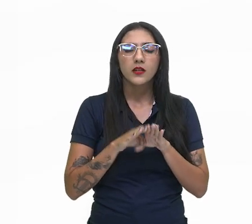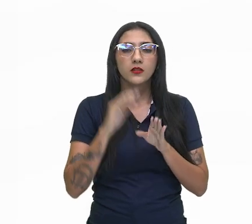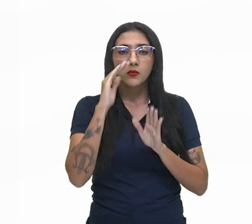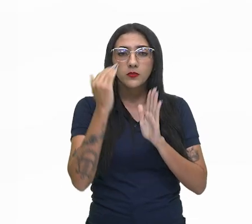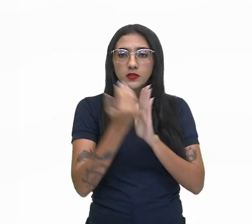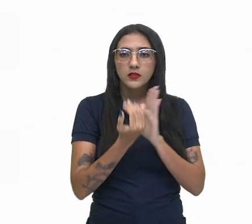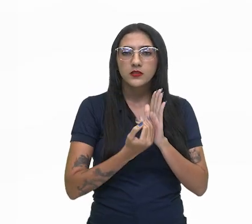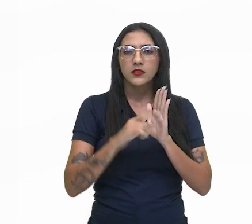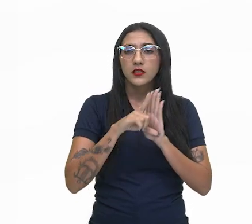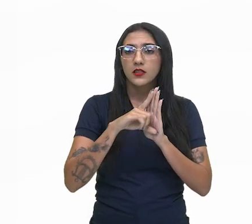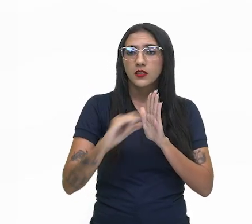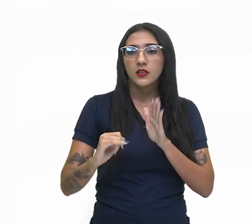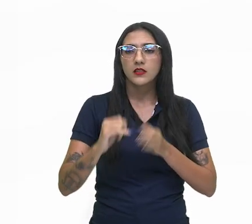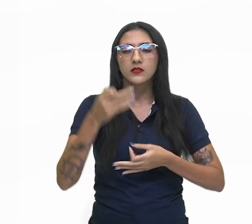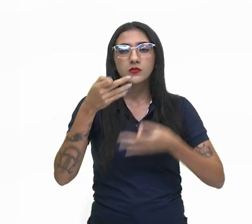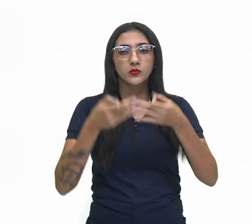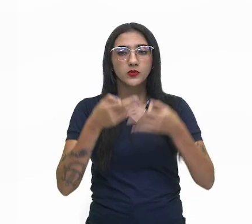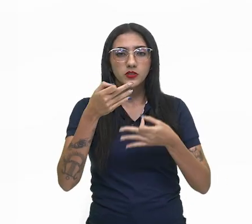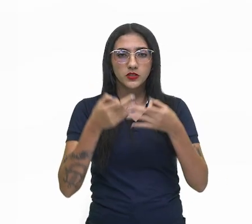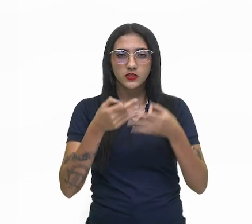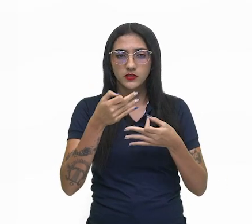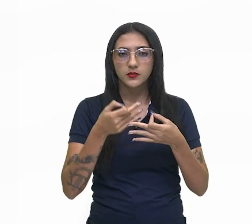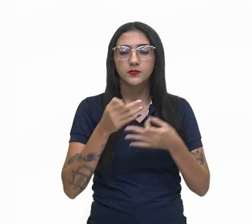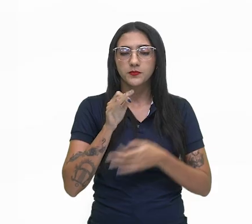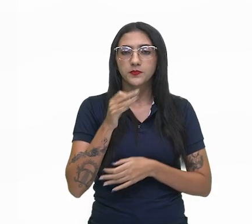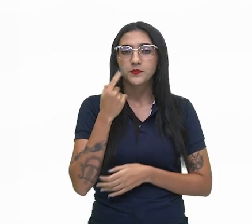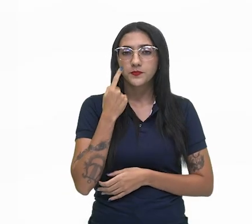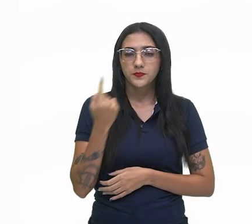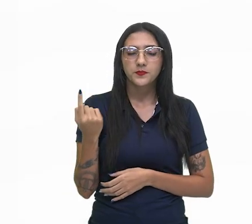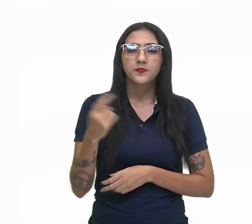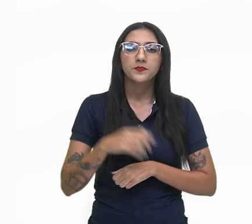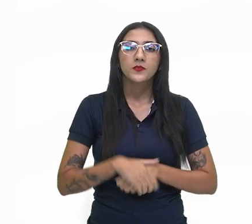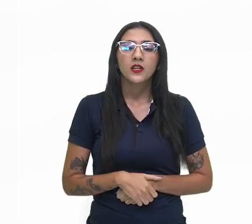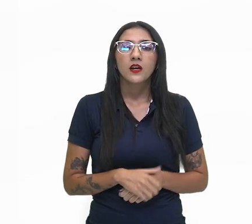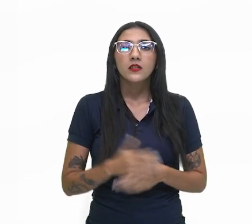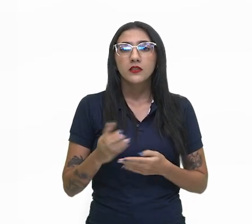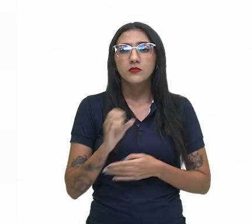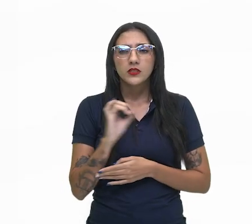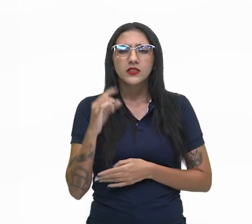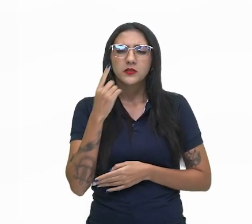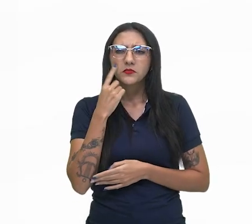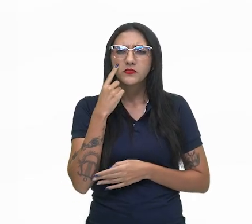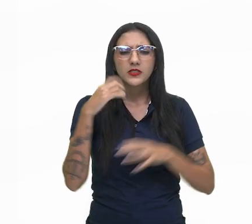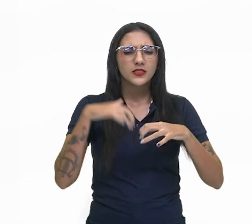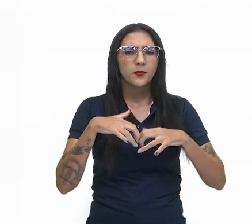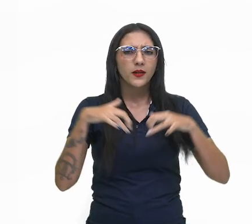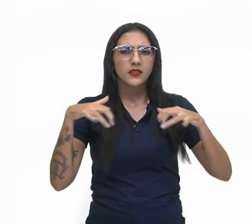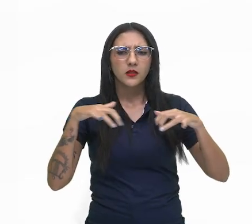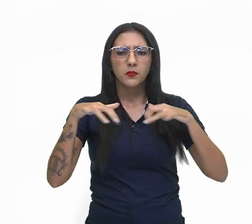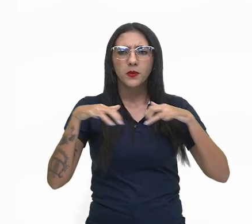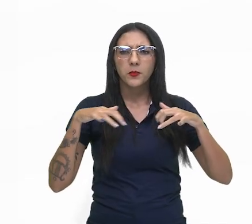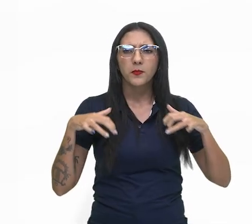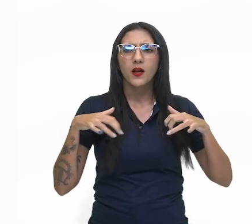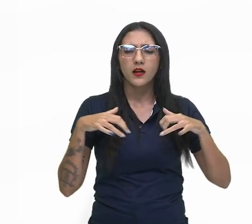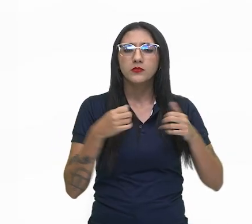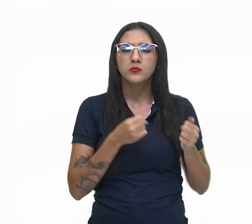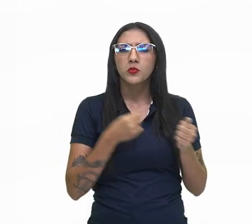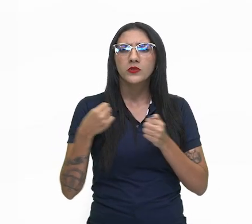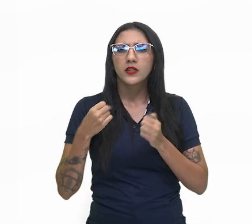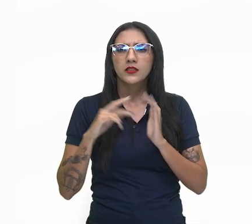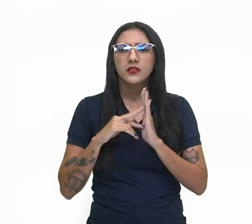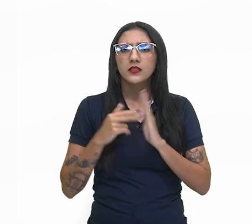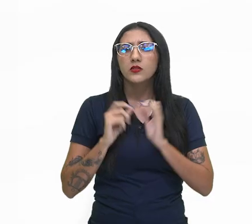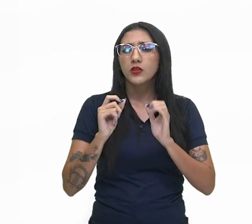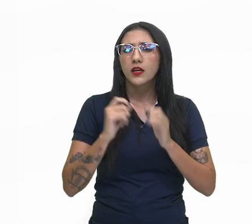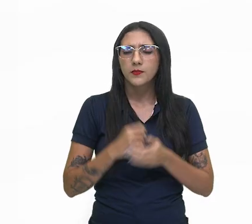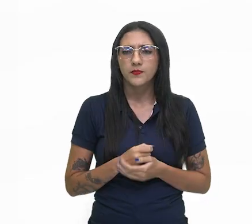legalidade, justiça, estamos vendo aí, tá? Então, quando a gente fala da separação, por exemplo, dos poderes lá em cima, nós falamos dos